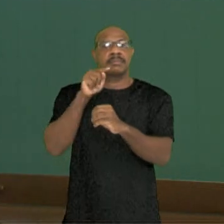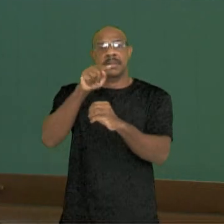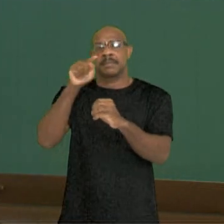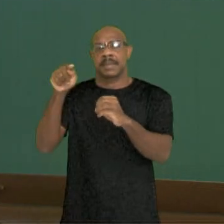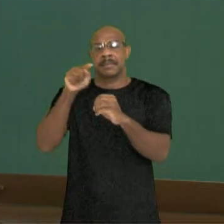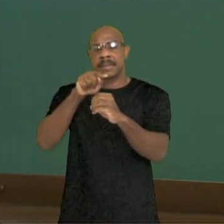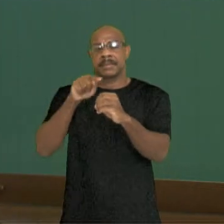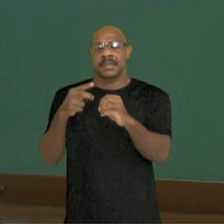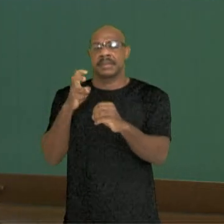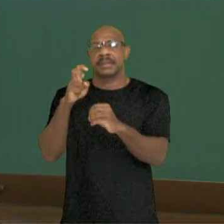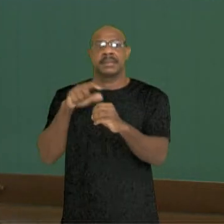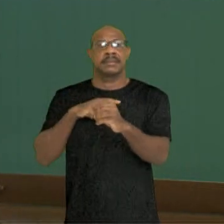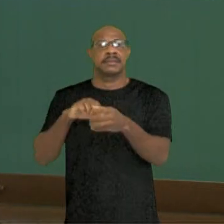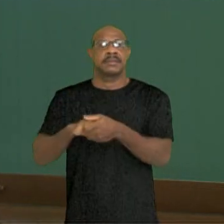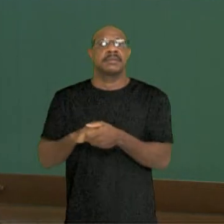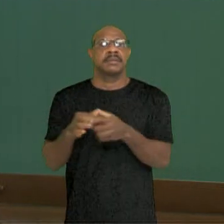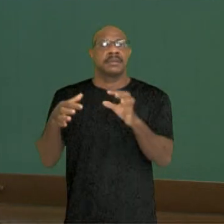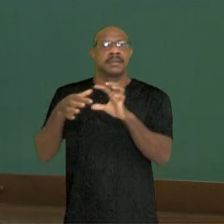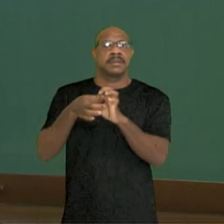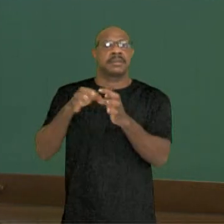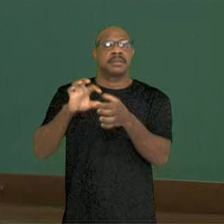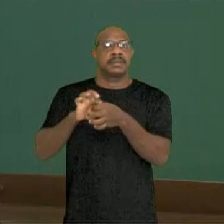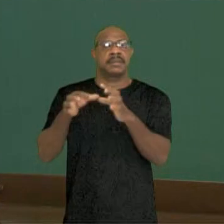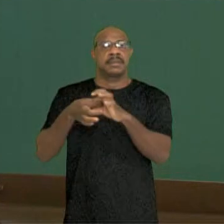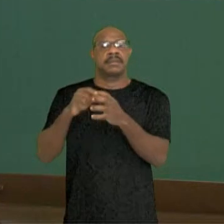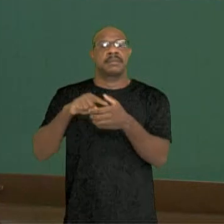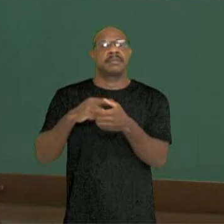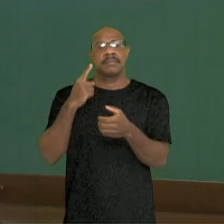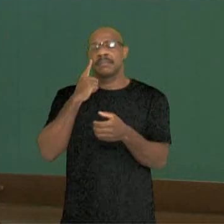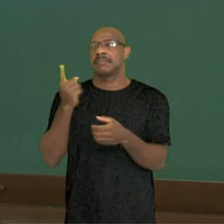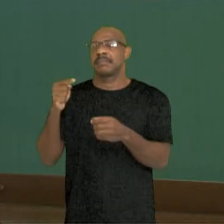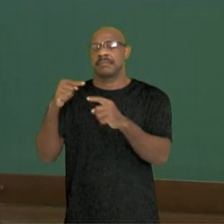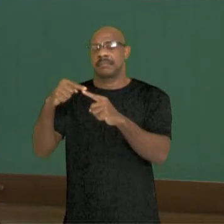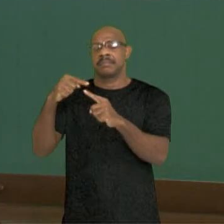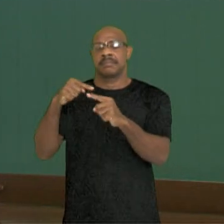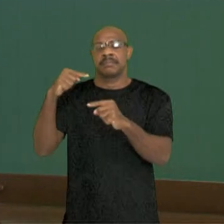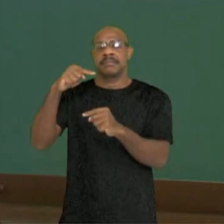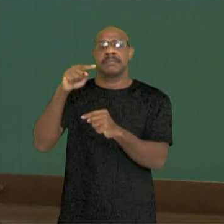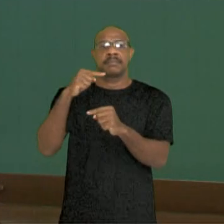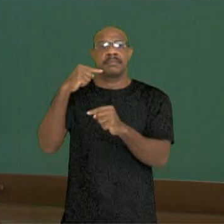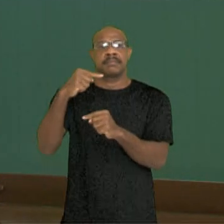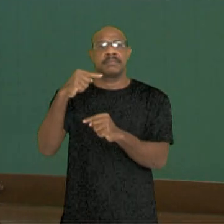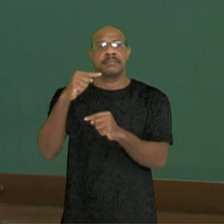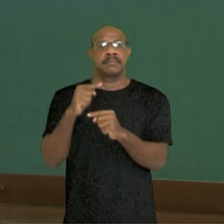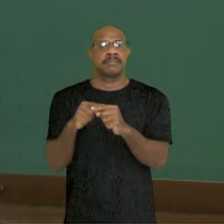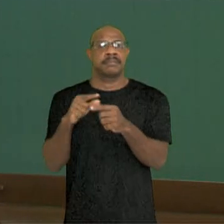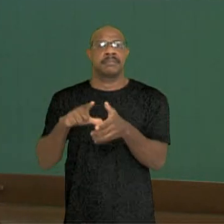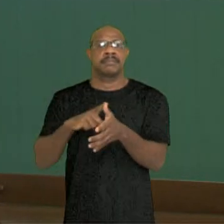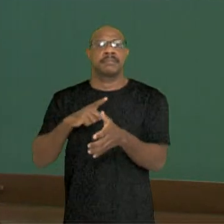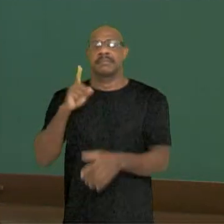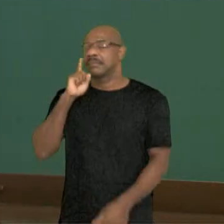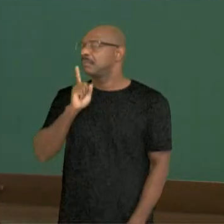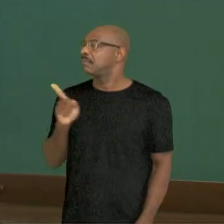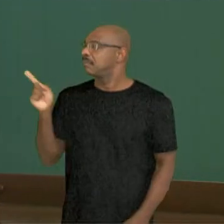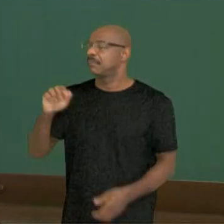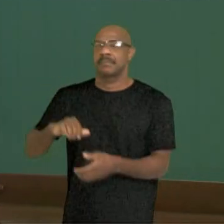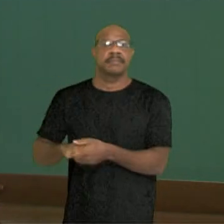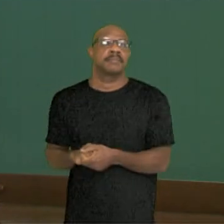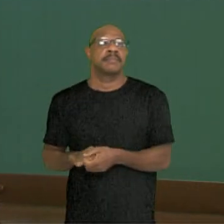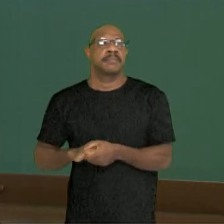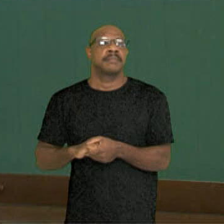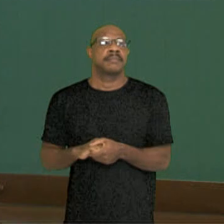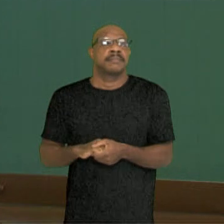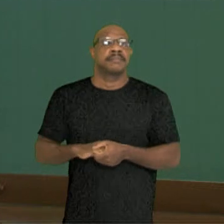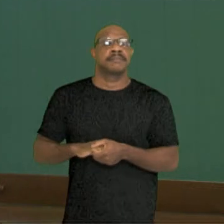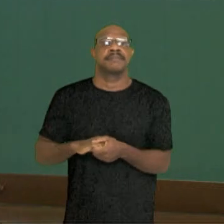de valência, as ligações químicas representadas por esses traços e nós temos o etino lá também, uma ligação